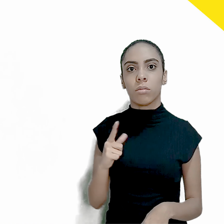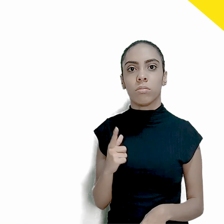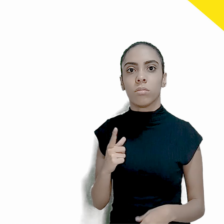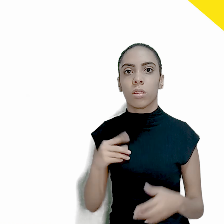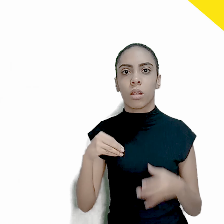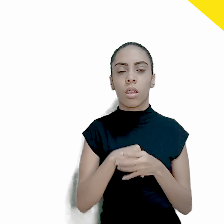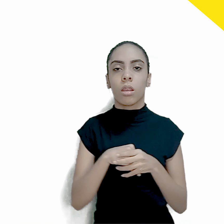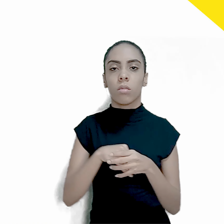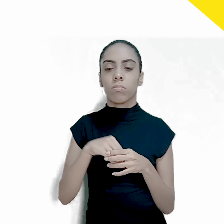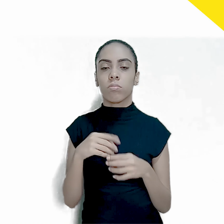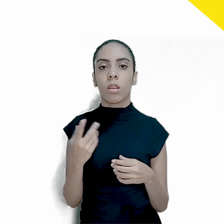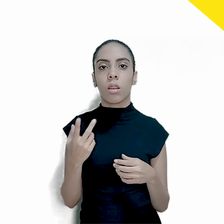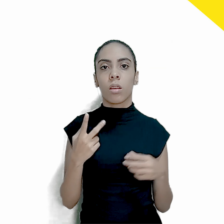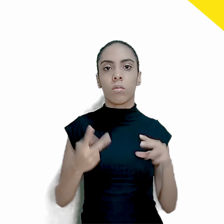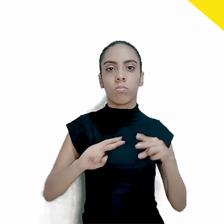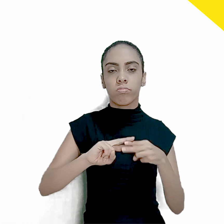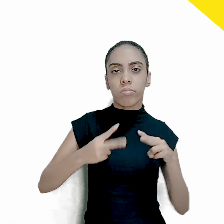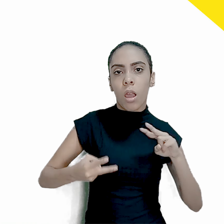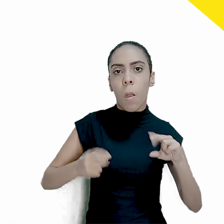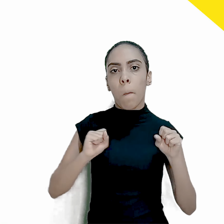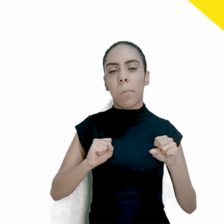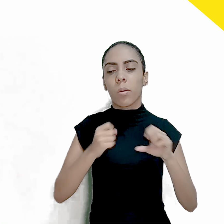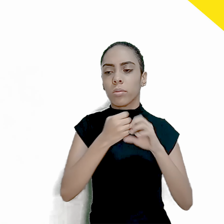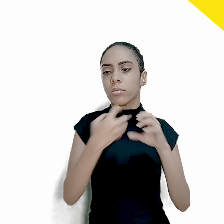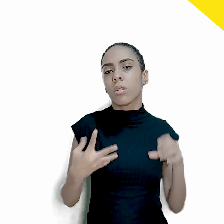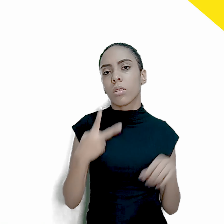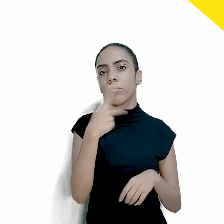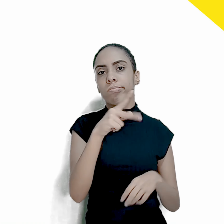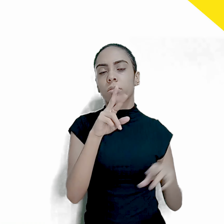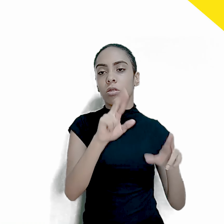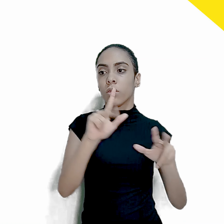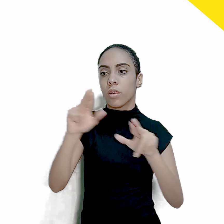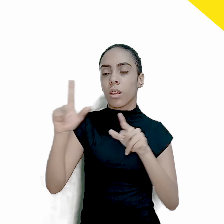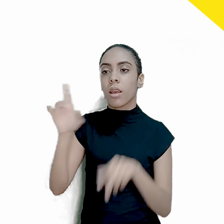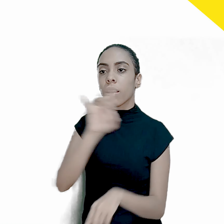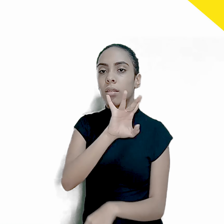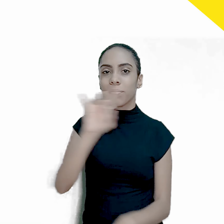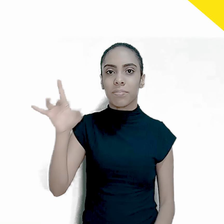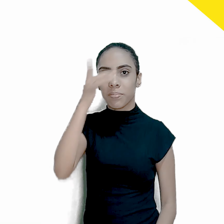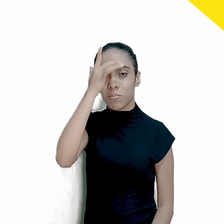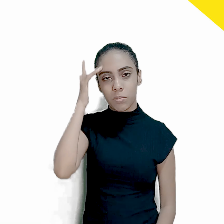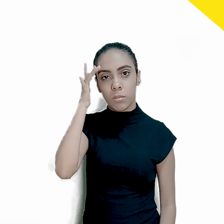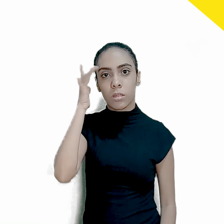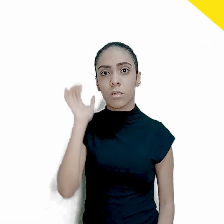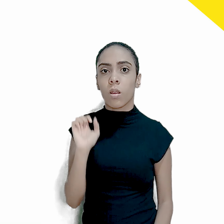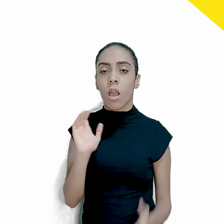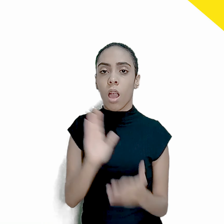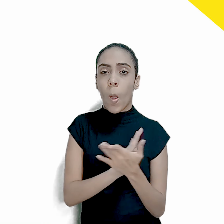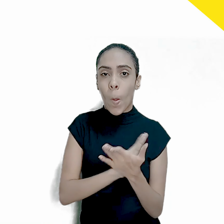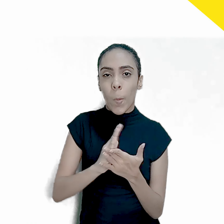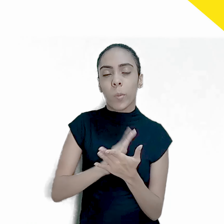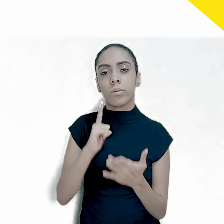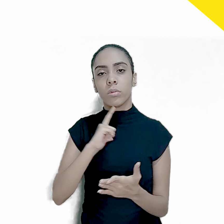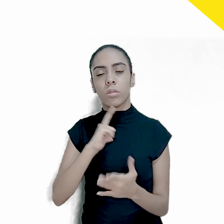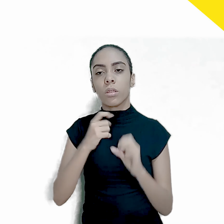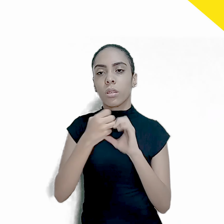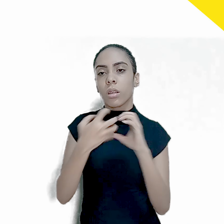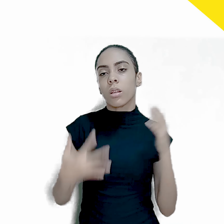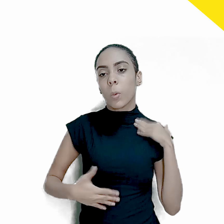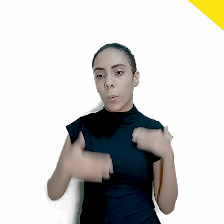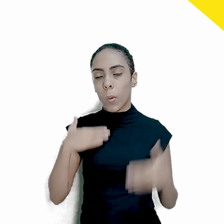Essa alteração genética acarreta uma série de características diferentes em cada pessoa Embora tenha